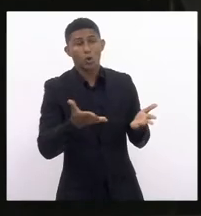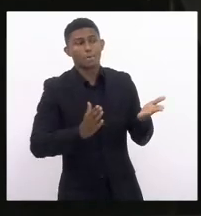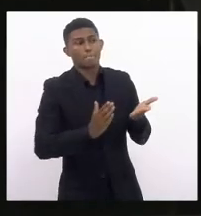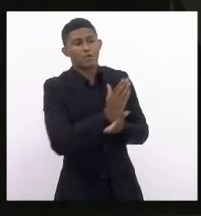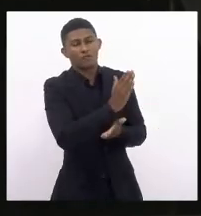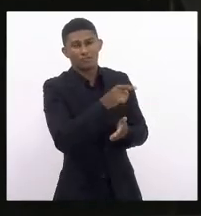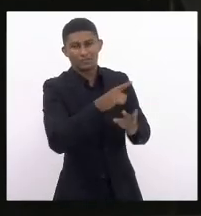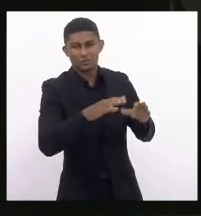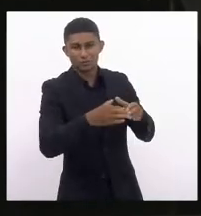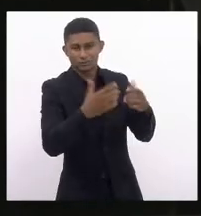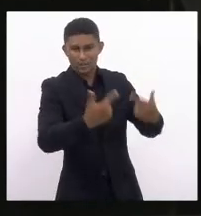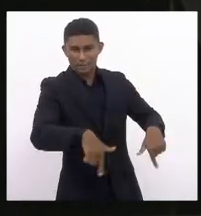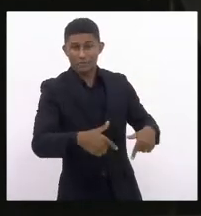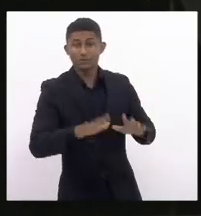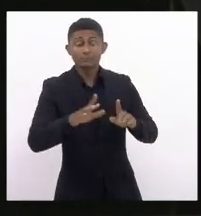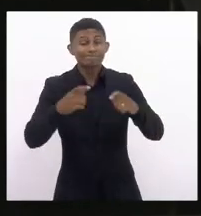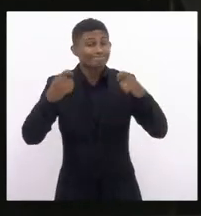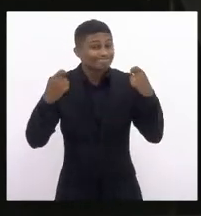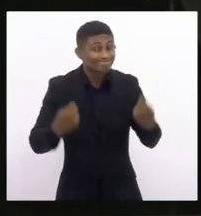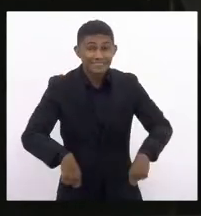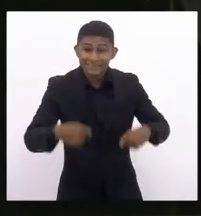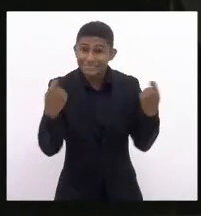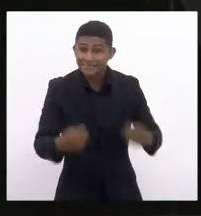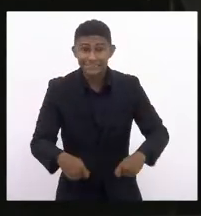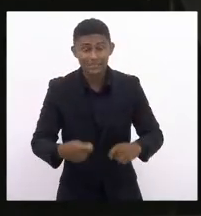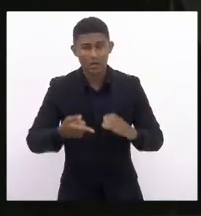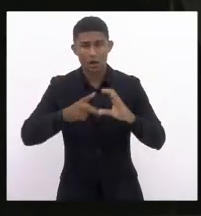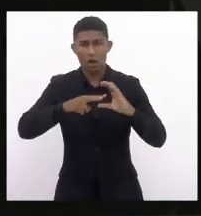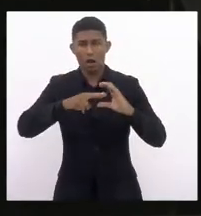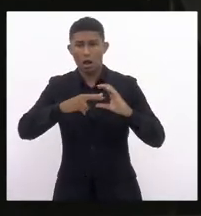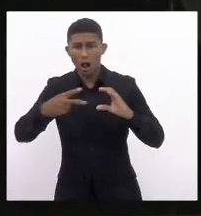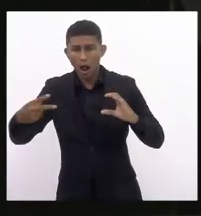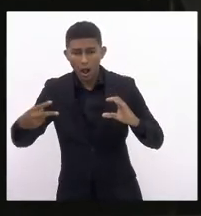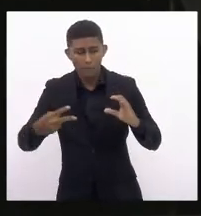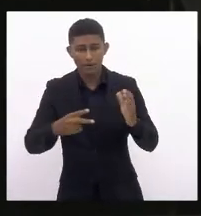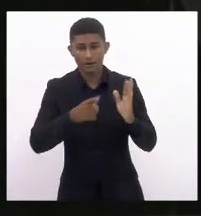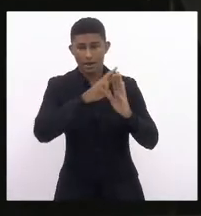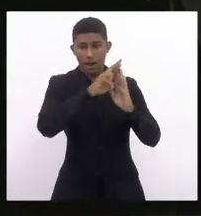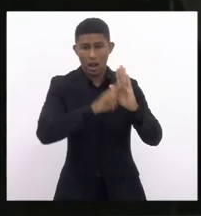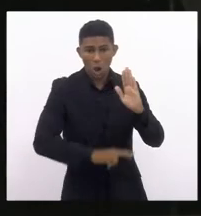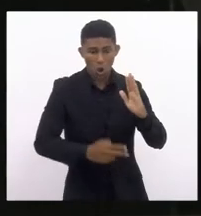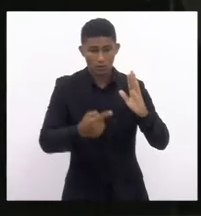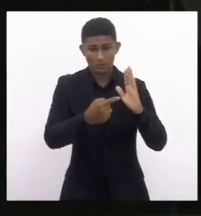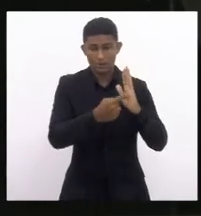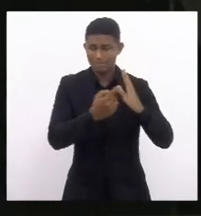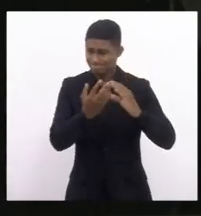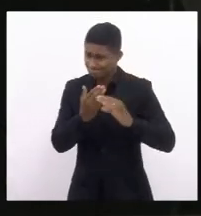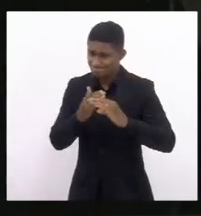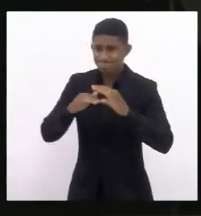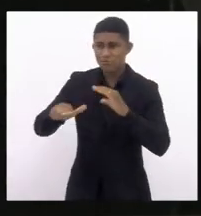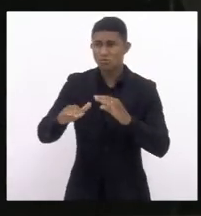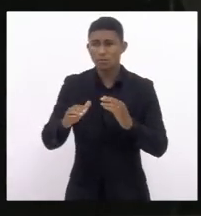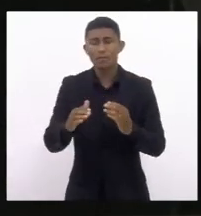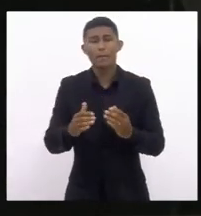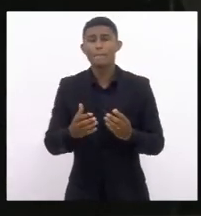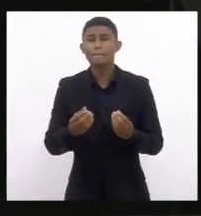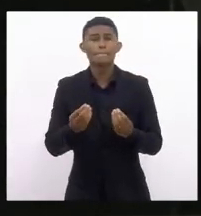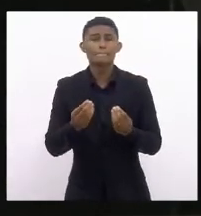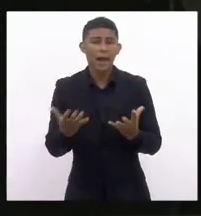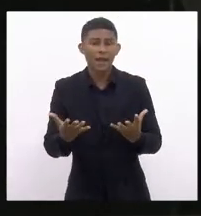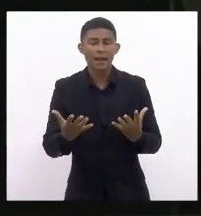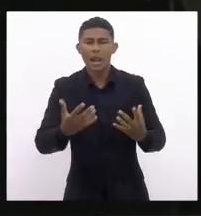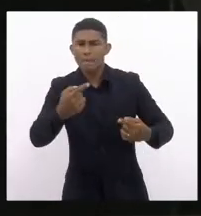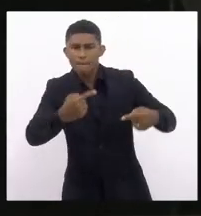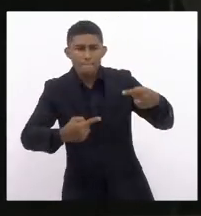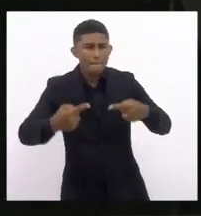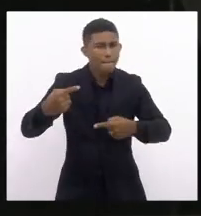seja levado para a Casa Legislativa, porque é justamente ali que o bicho pega.